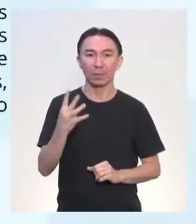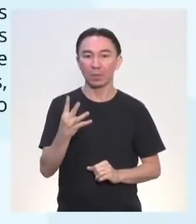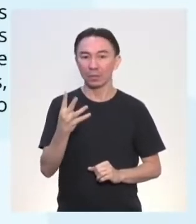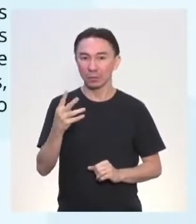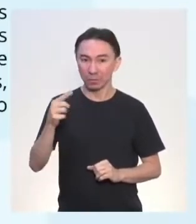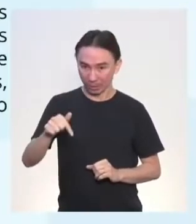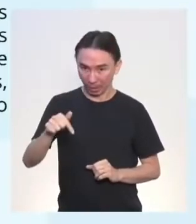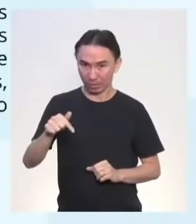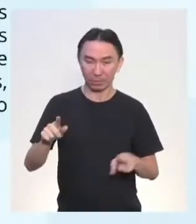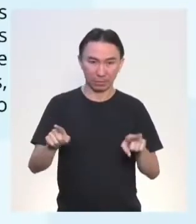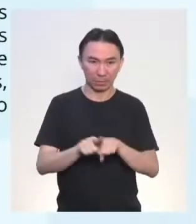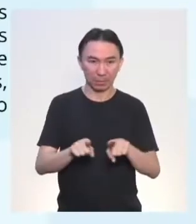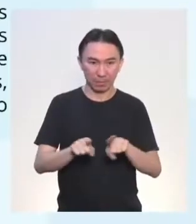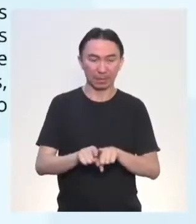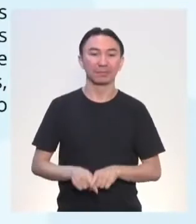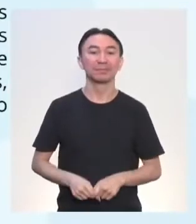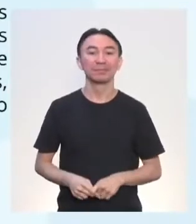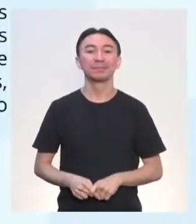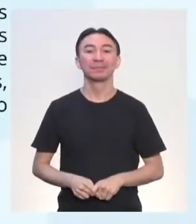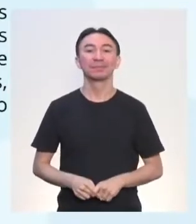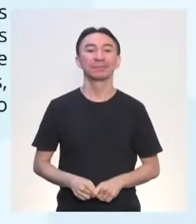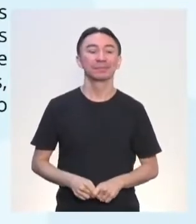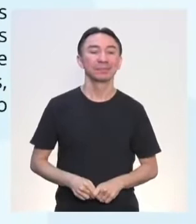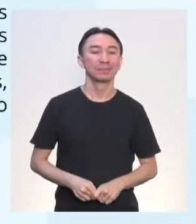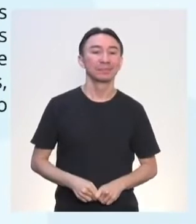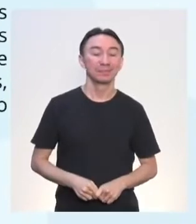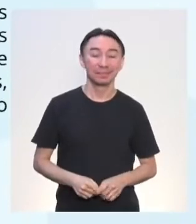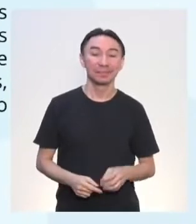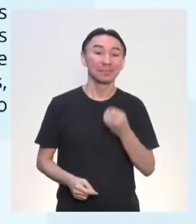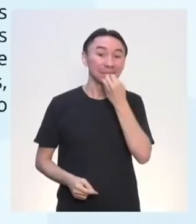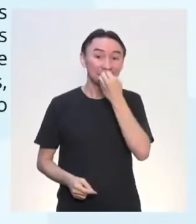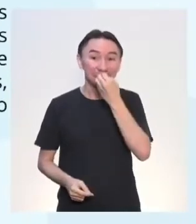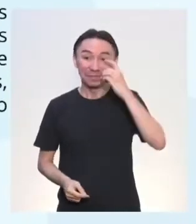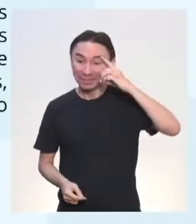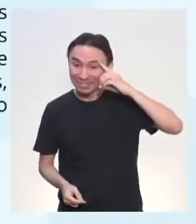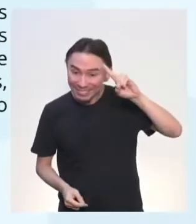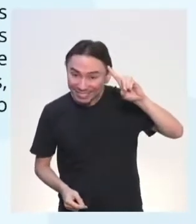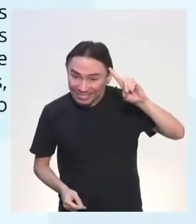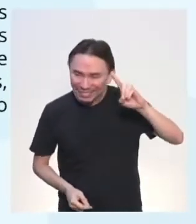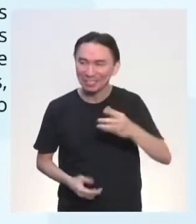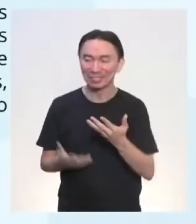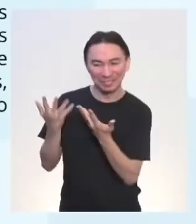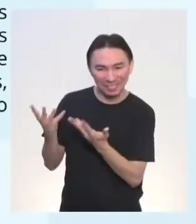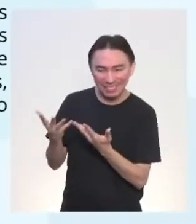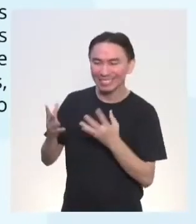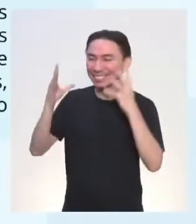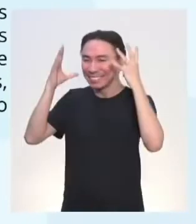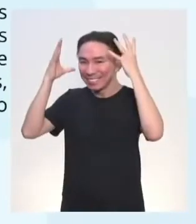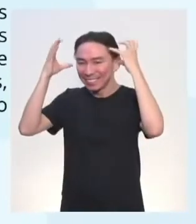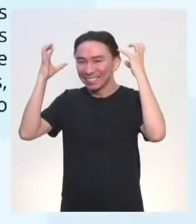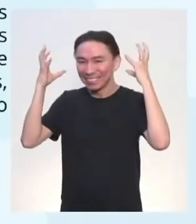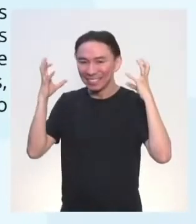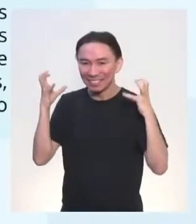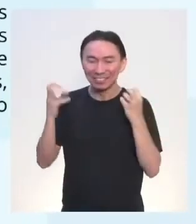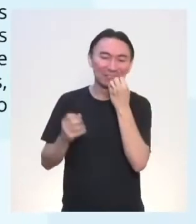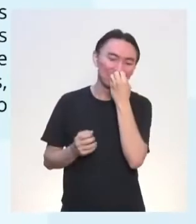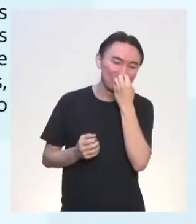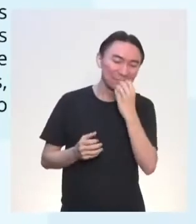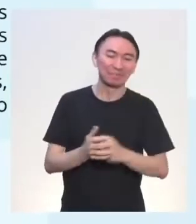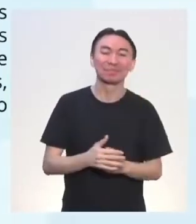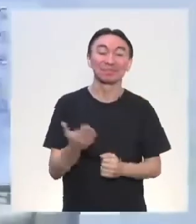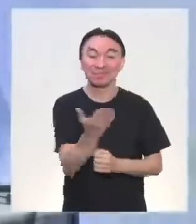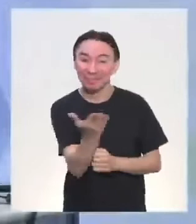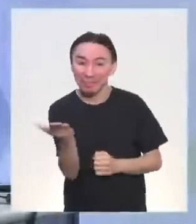EF69LP47. Andreia. Bom dia, sétimo ano. Bom dia, Elaine. Bom dia. Professores e